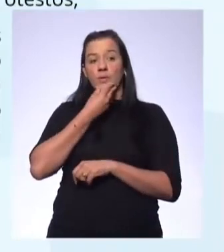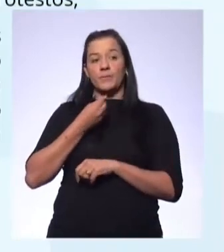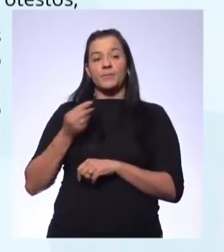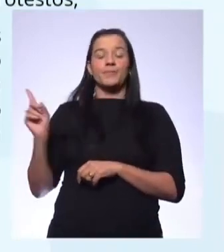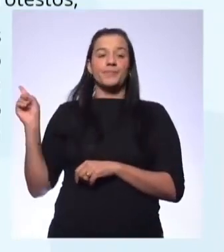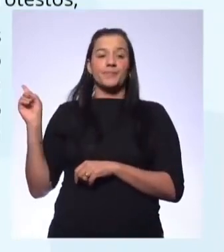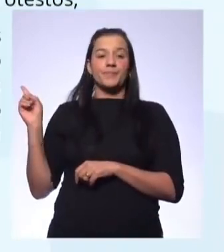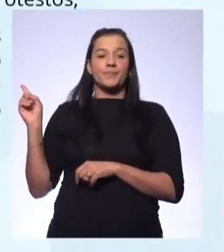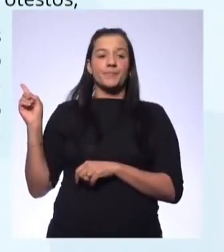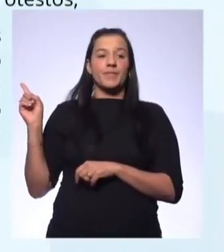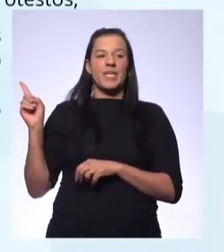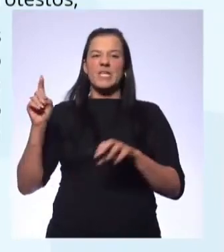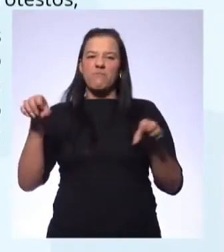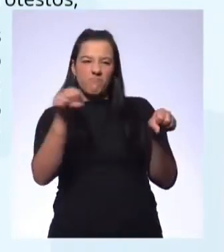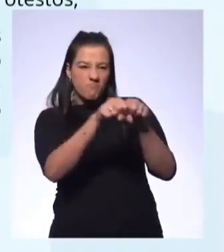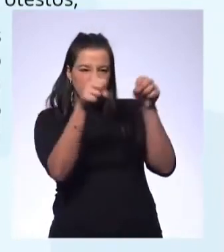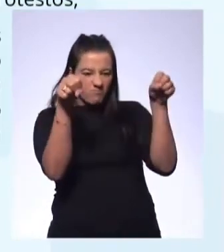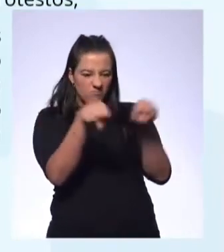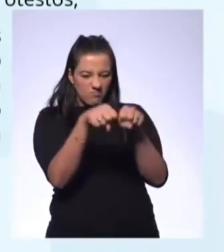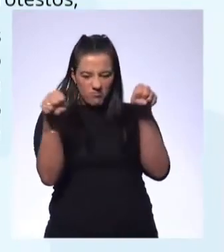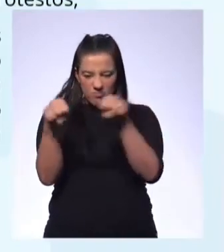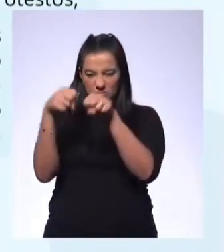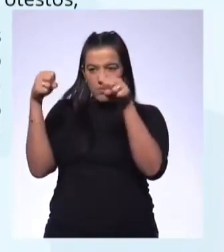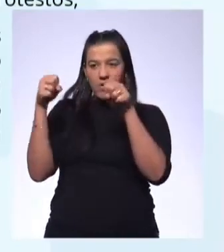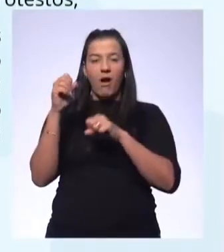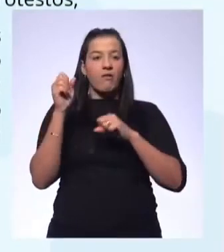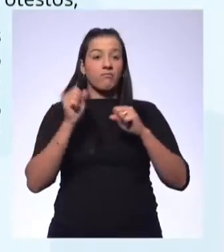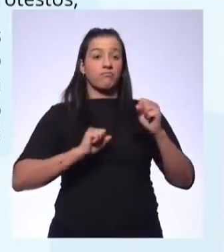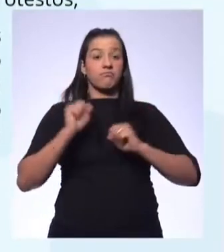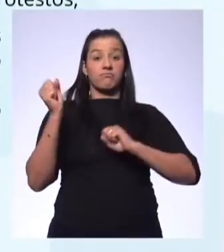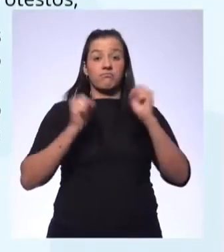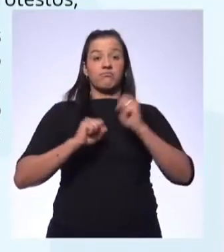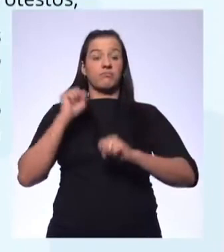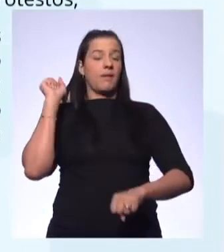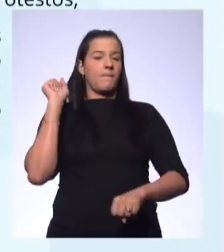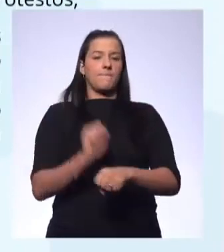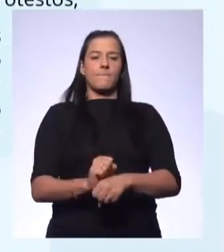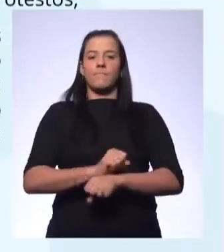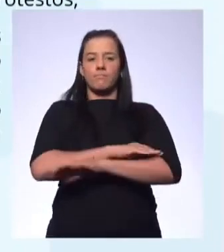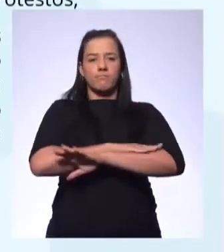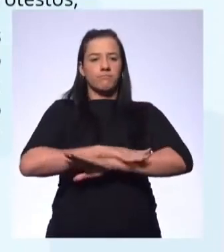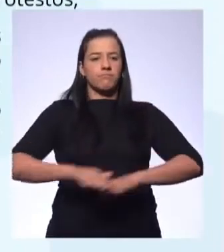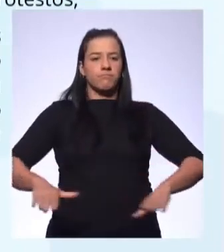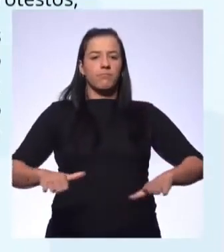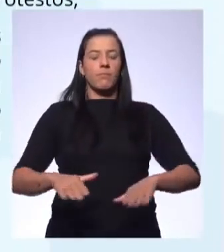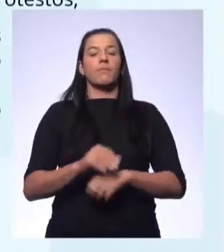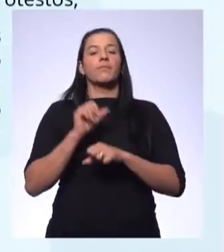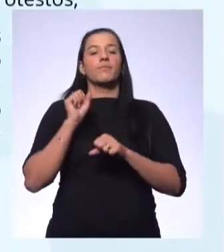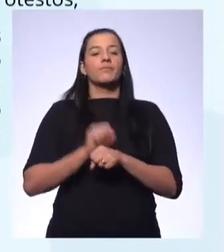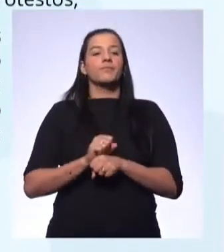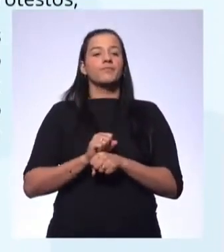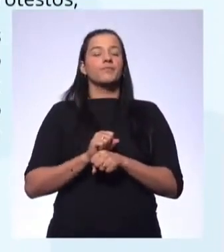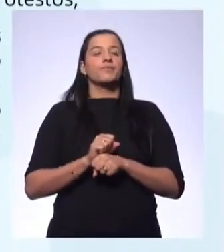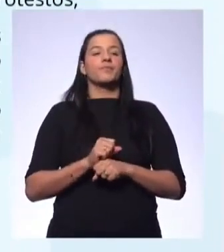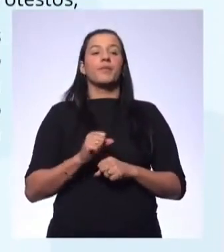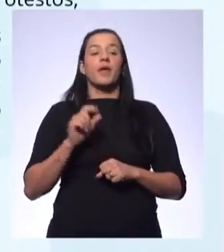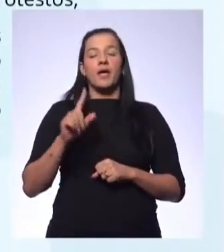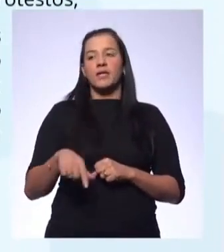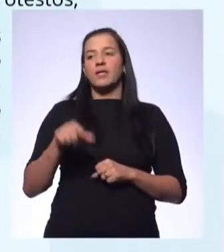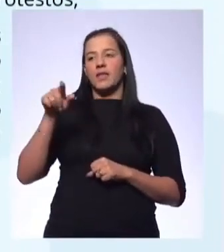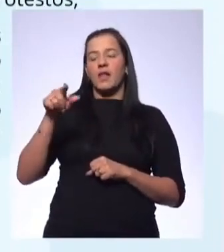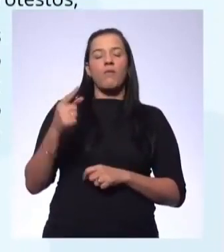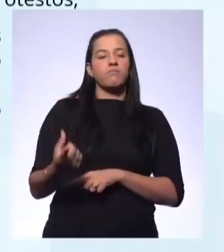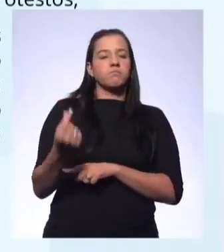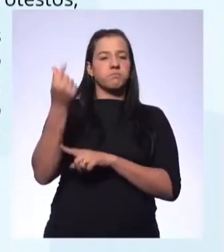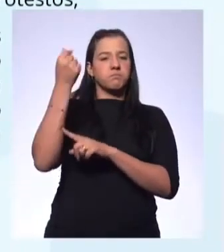operários destruindo uma máquina de fiar, que era para dar prejuízo para esse patrão e também